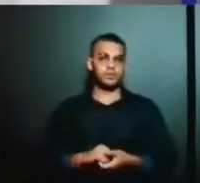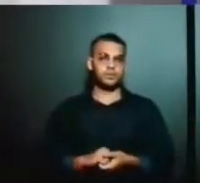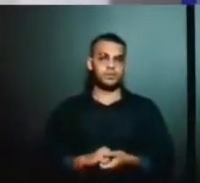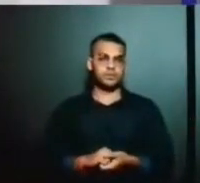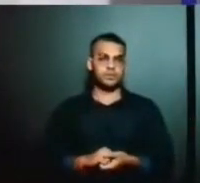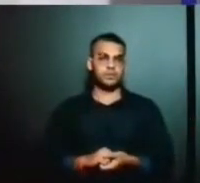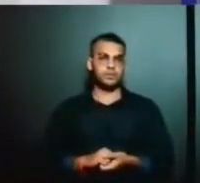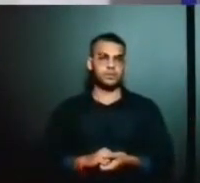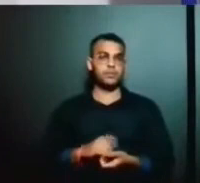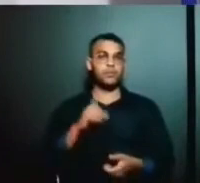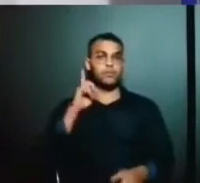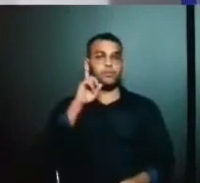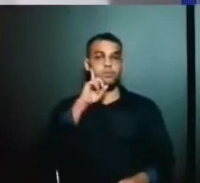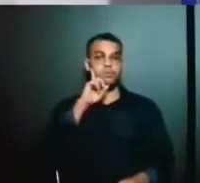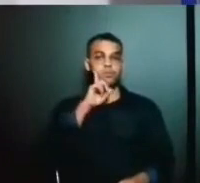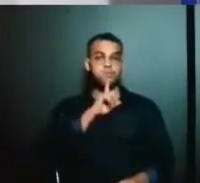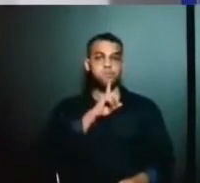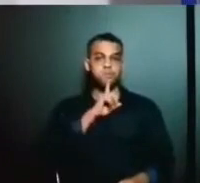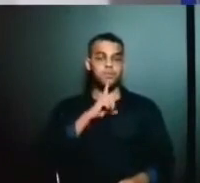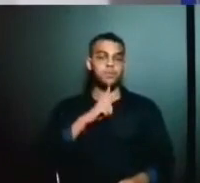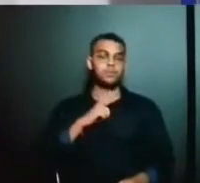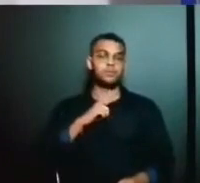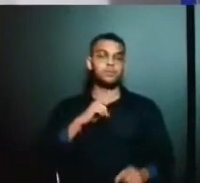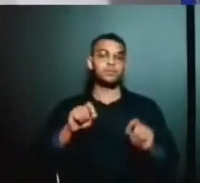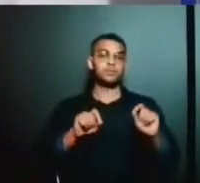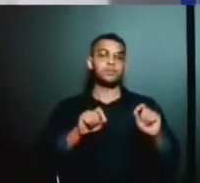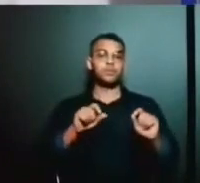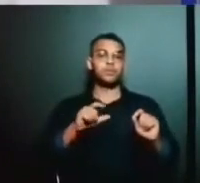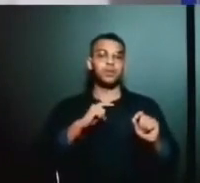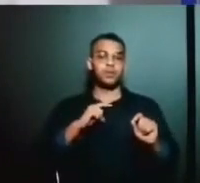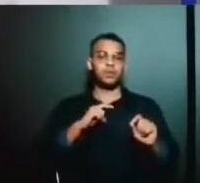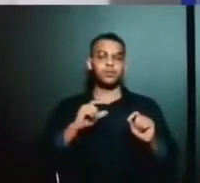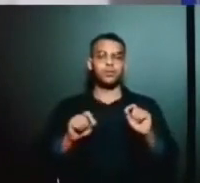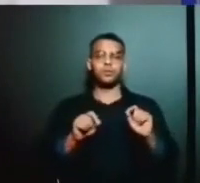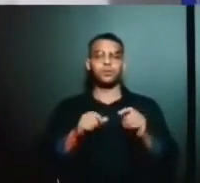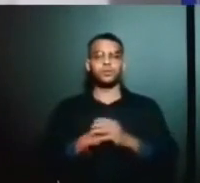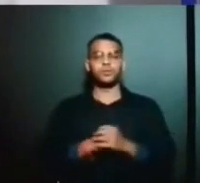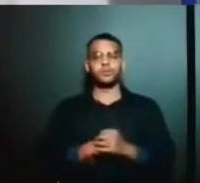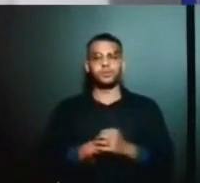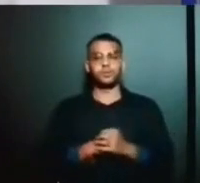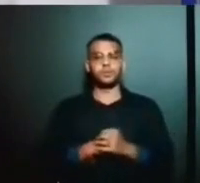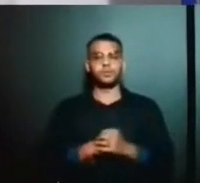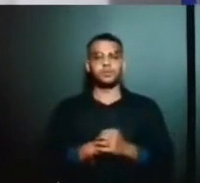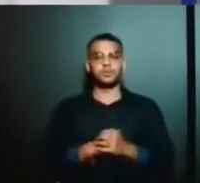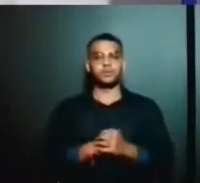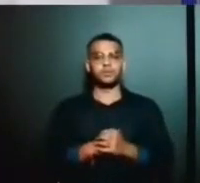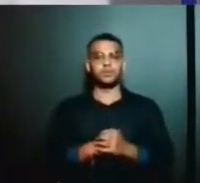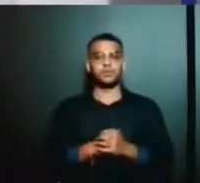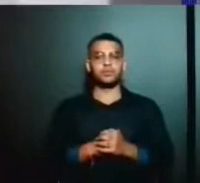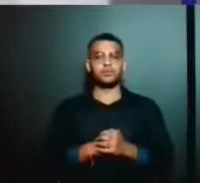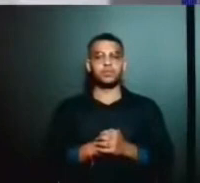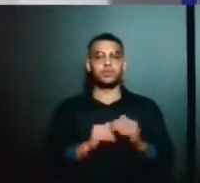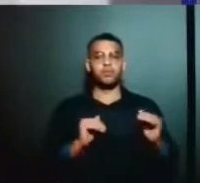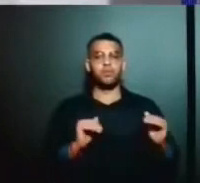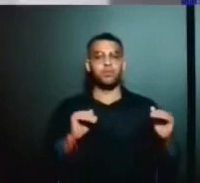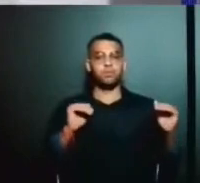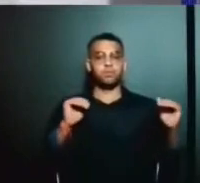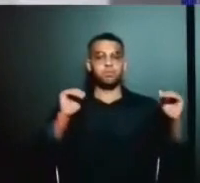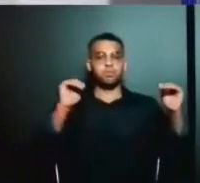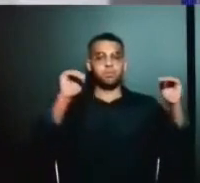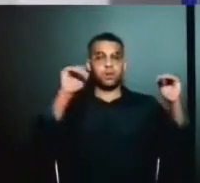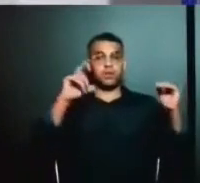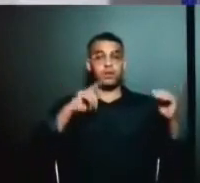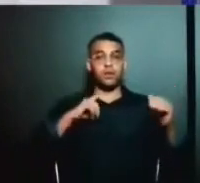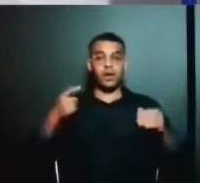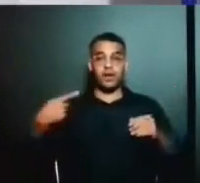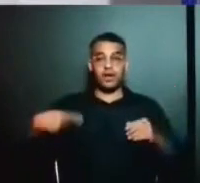Os Estados Unidos é uma pirâmide de baixo para cima. Infelizmente, no Brasil, é de cima para baixo. O governo